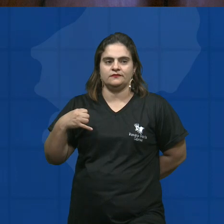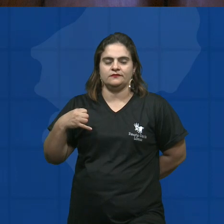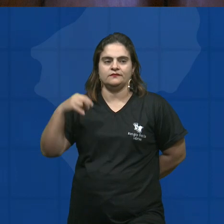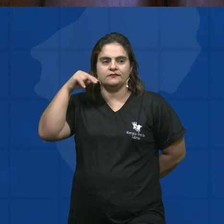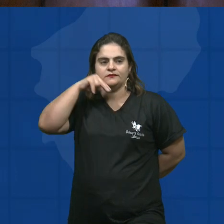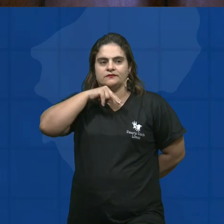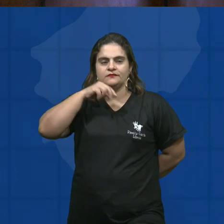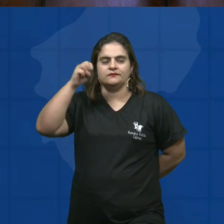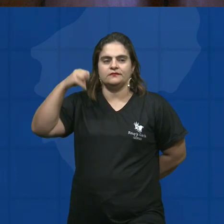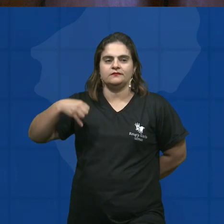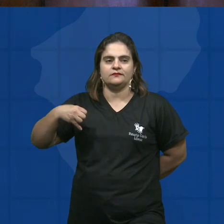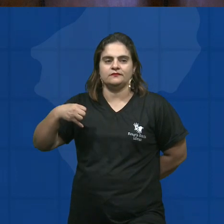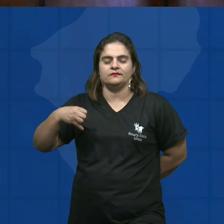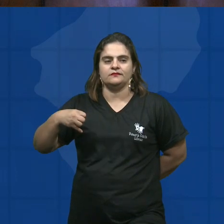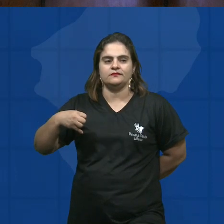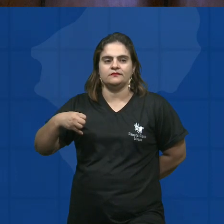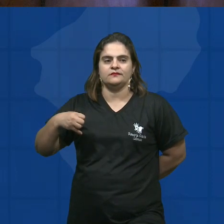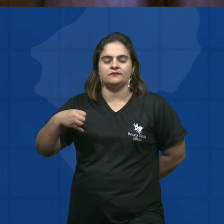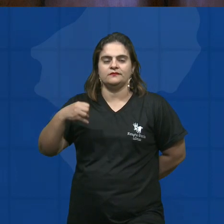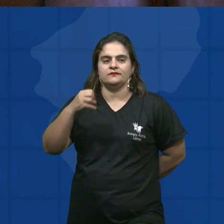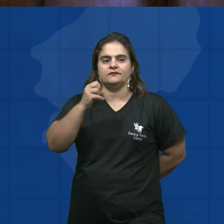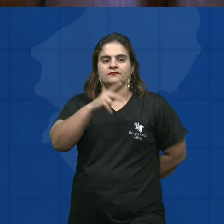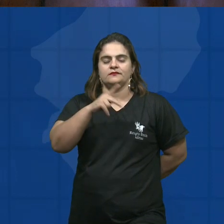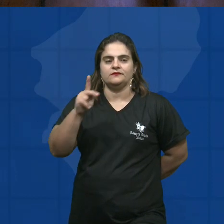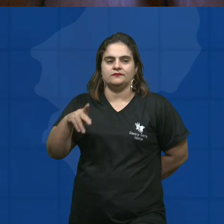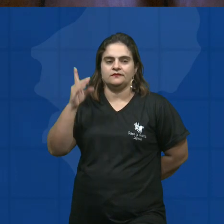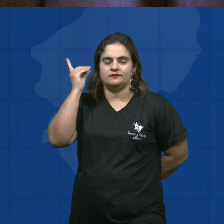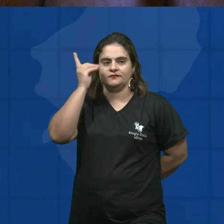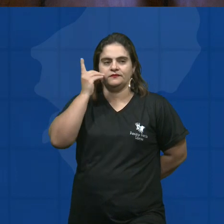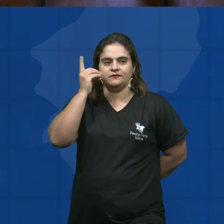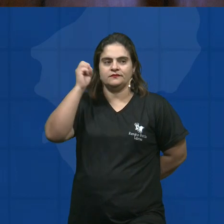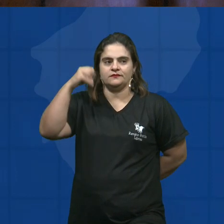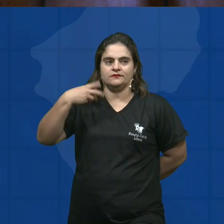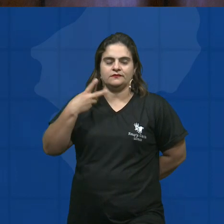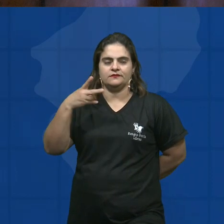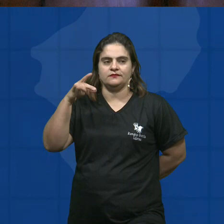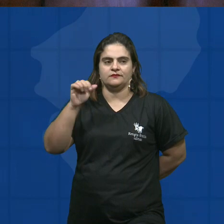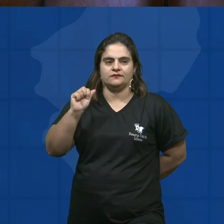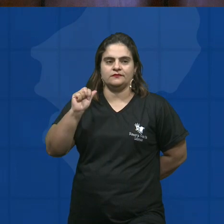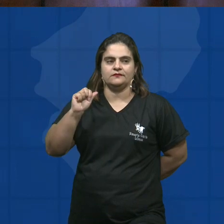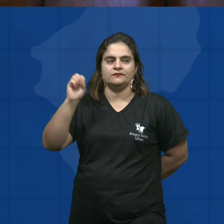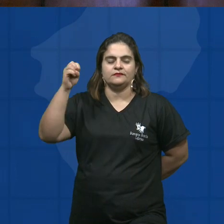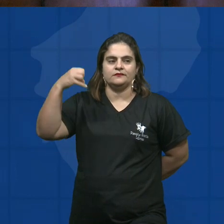Nechard, vereadora professora Daniela, vereadora Vânia Ramos, sim.